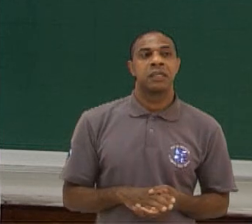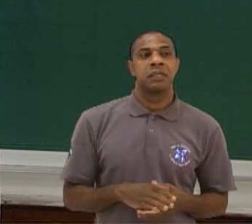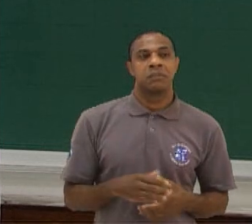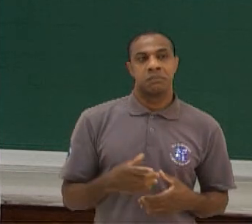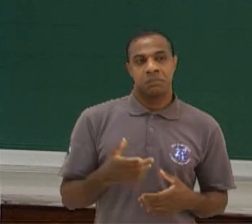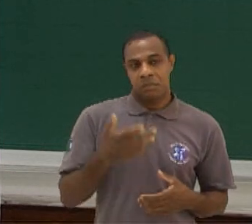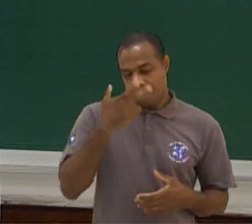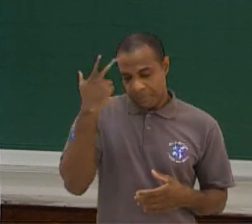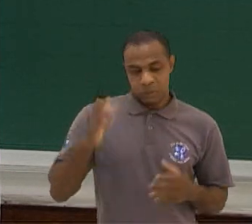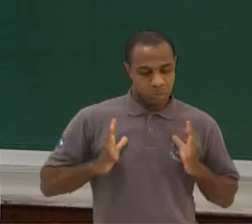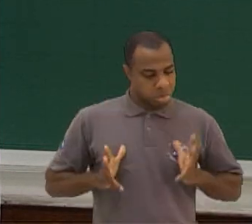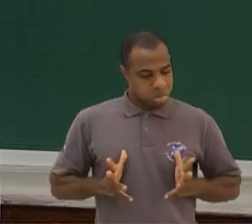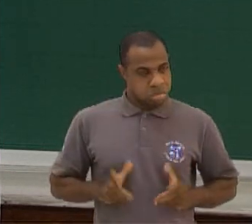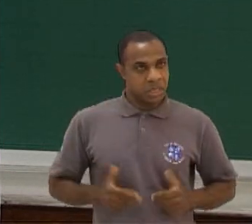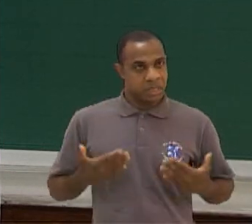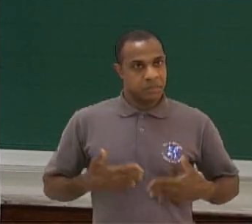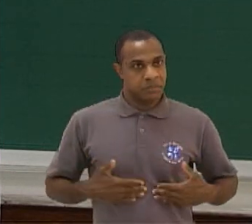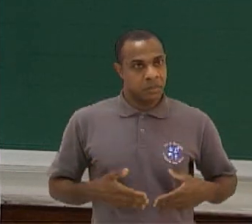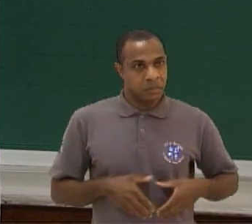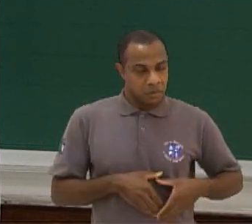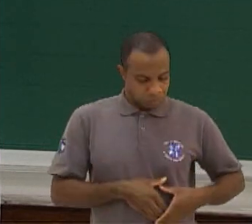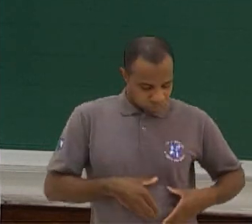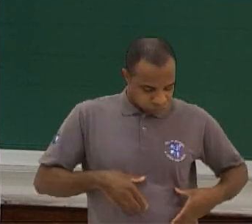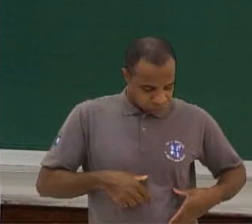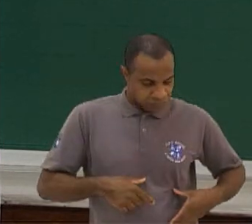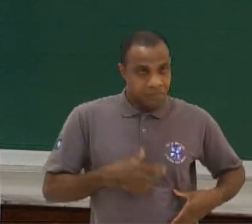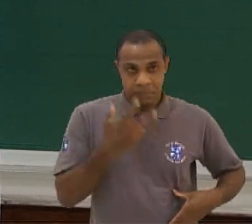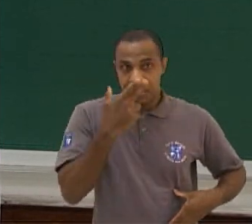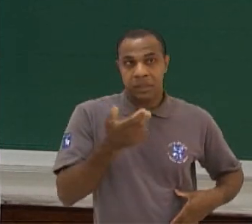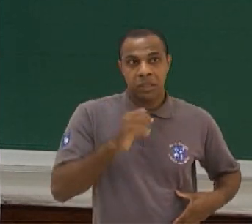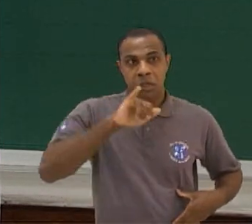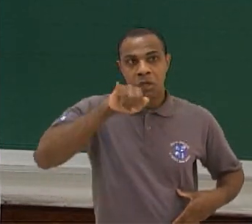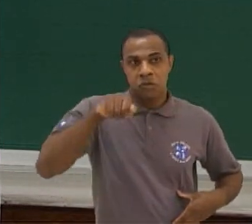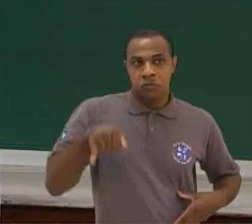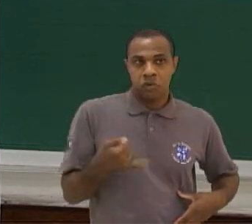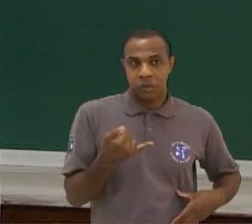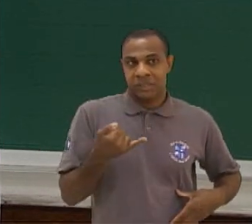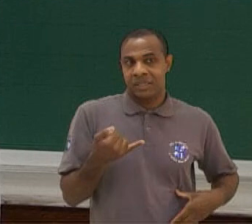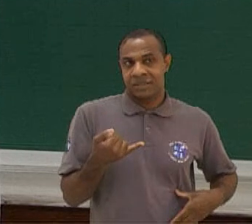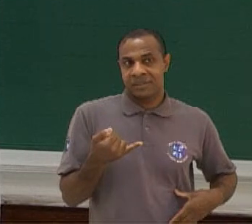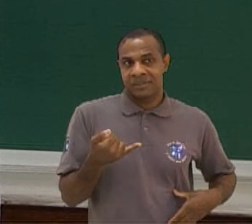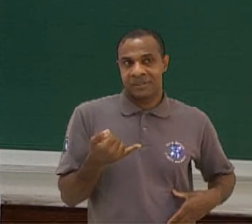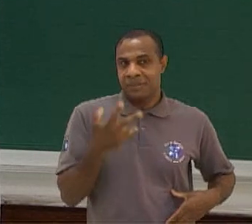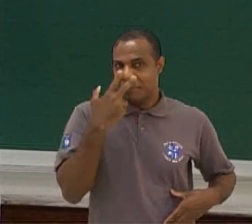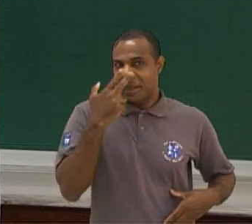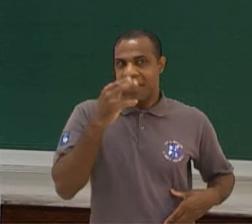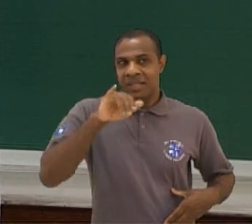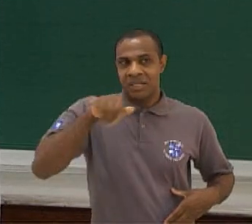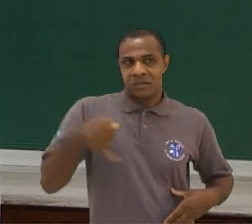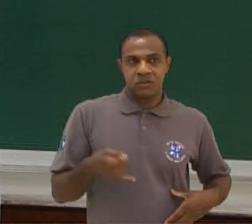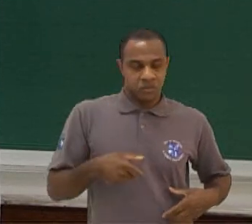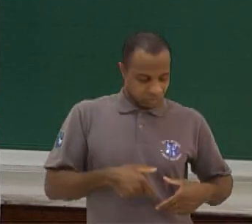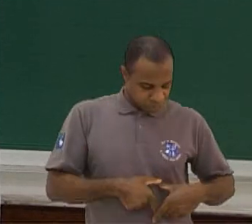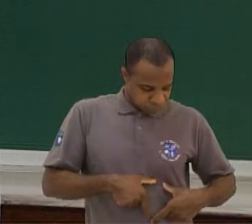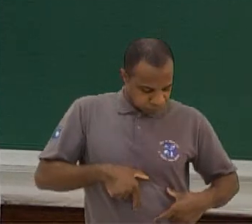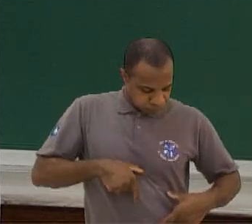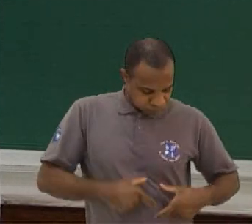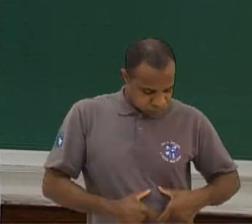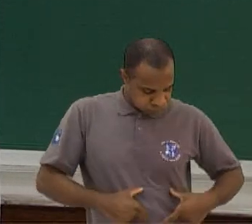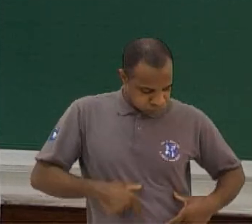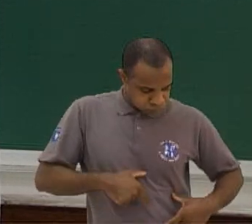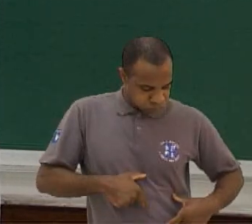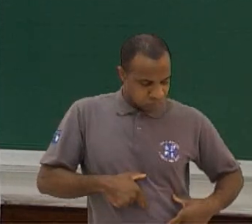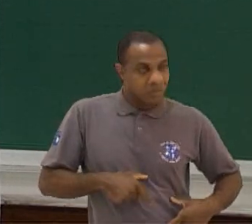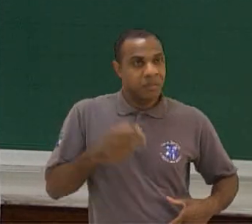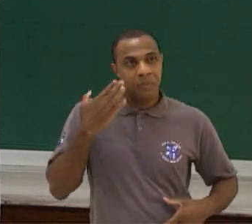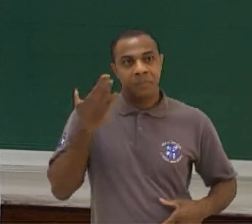pura, o estômago ele tem um formato de um J, olha só. E essa cárdia que vai ficar presa no diafragma na doença chamada